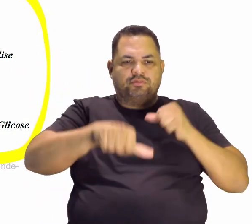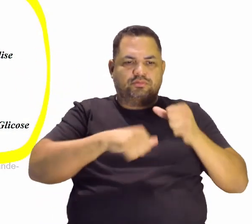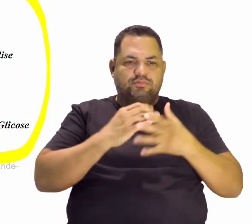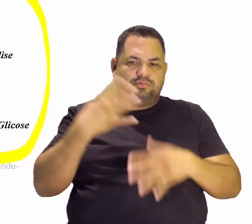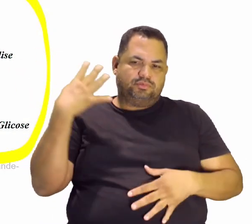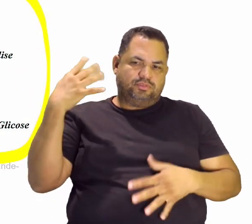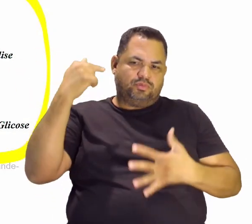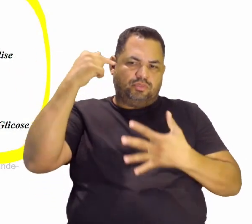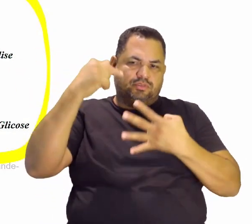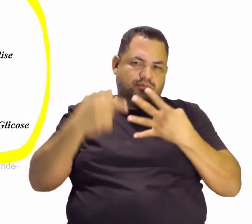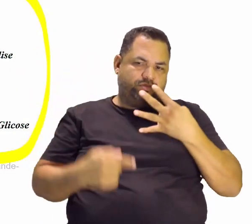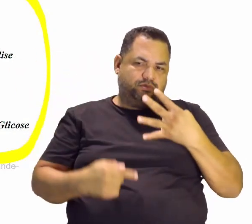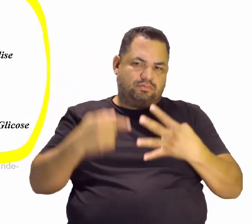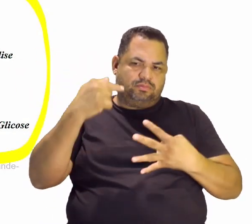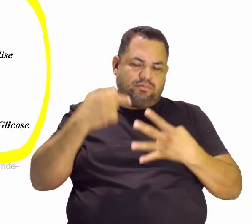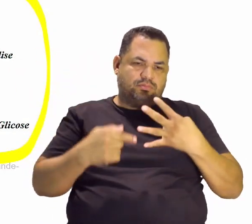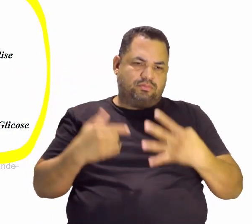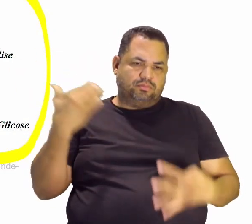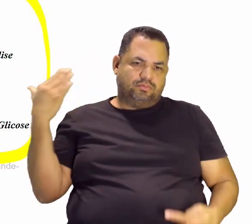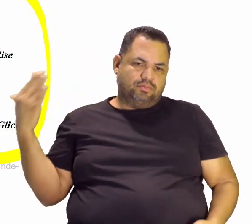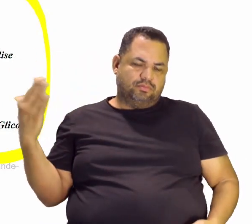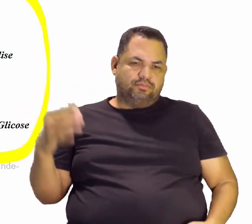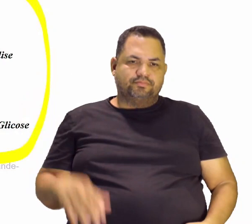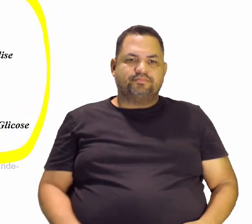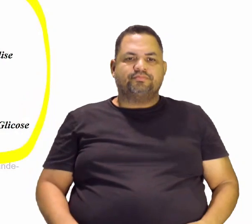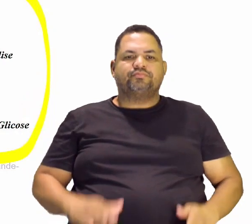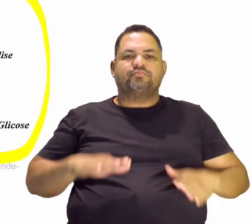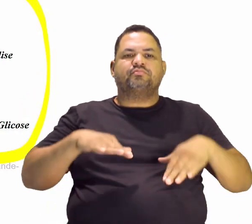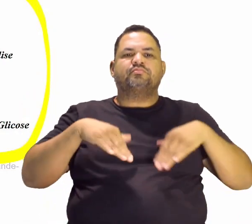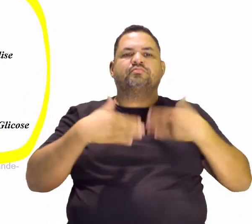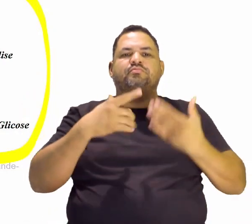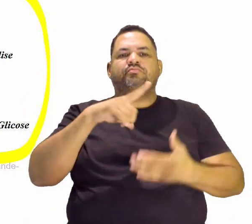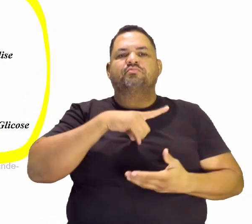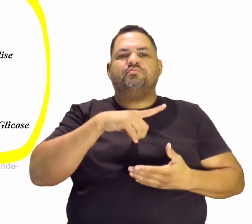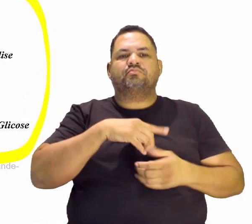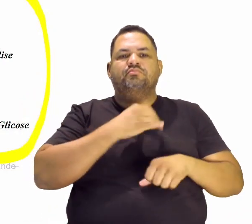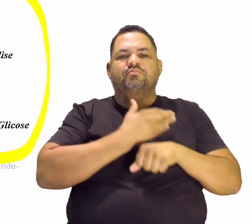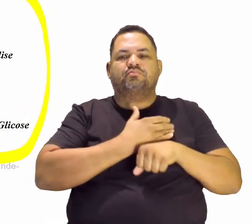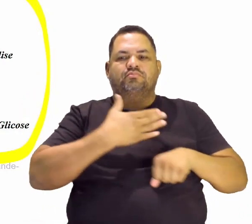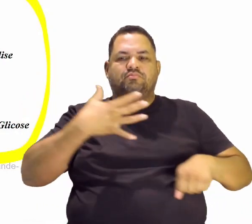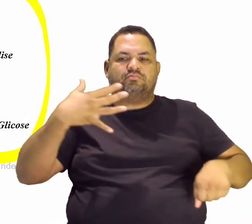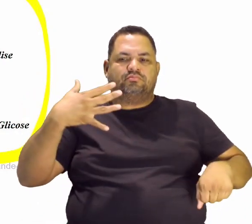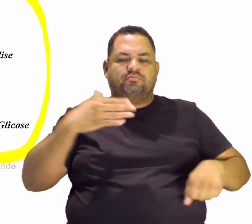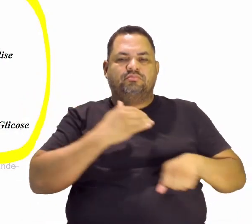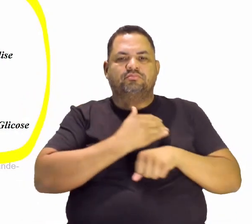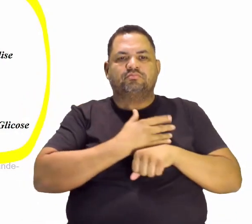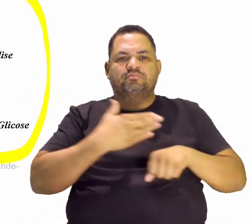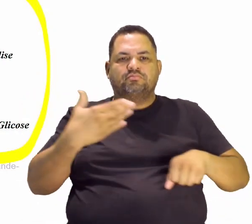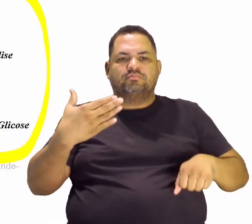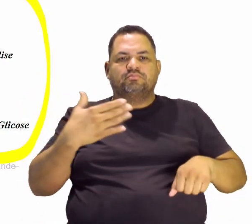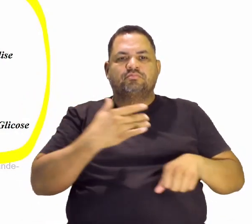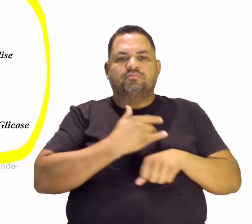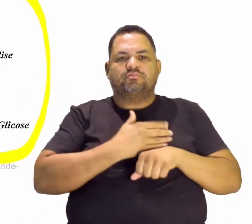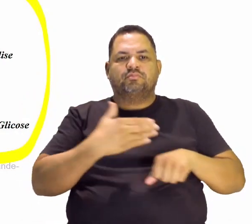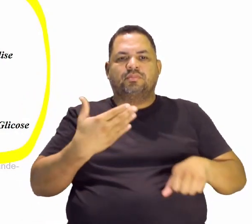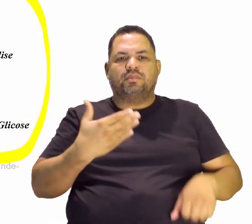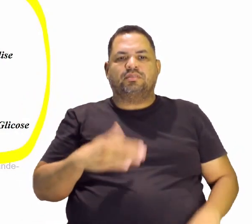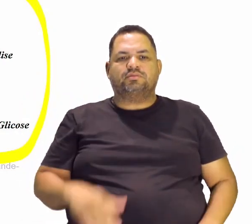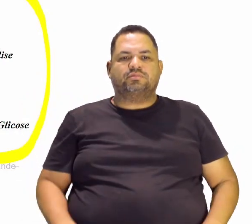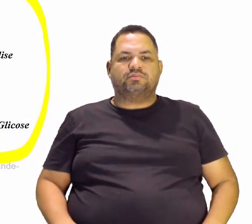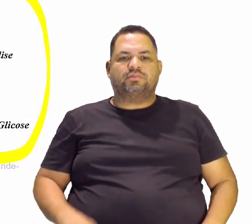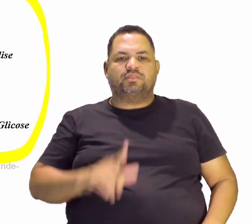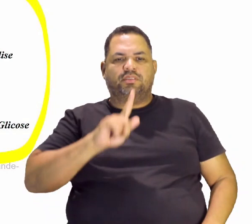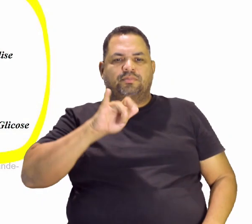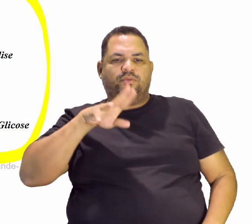neoglicogênese e ciclo de Cori. Já quando a gente trabalha com ácido graxo, lá das gorduras, nós temos aí os processos de lipólise